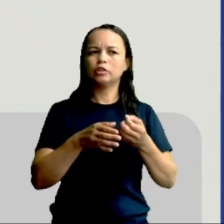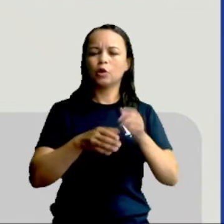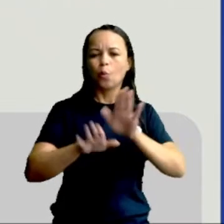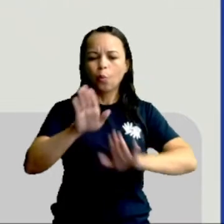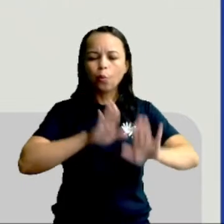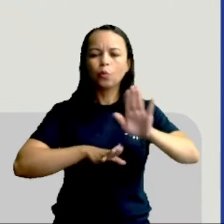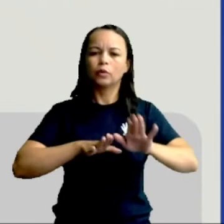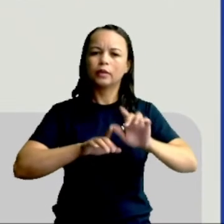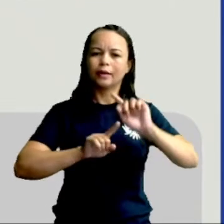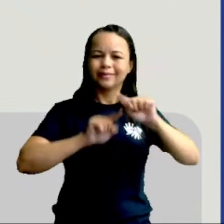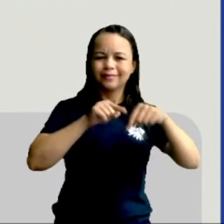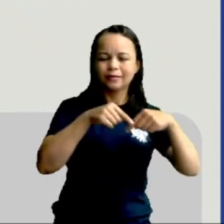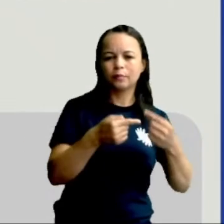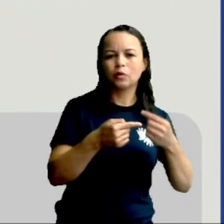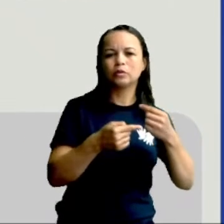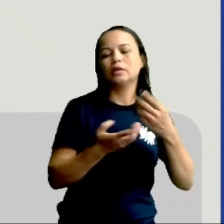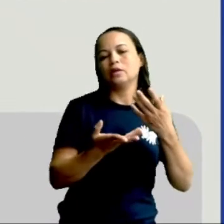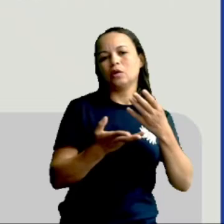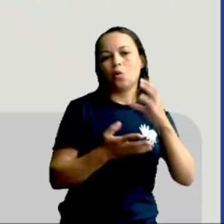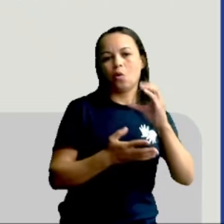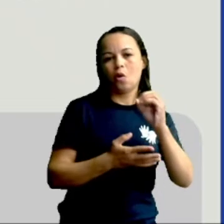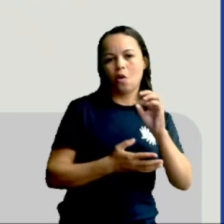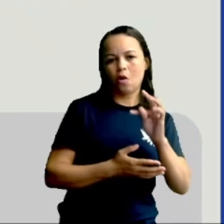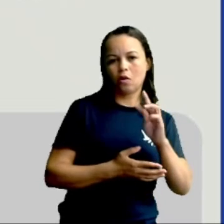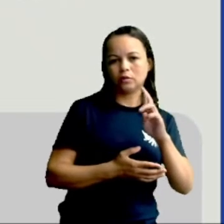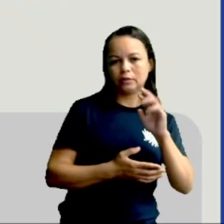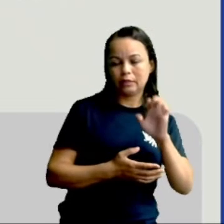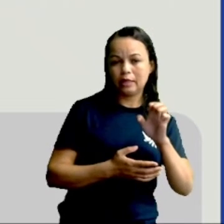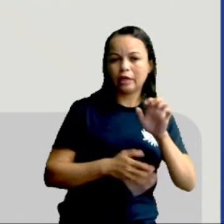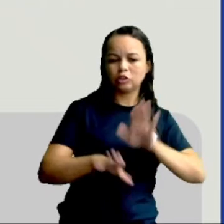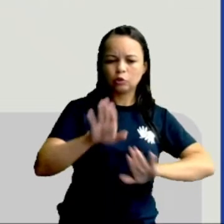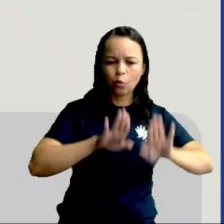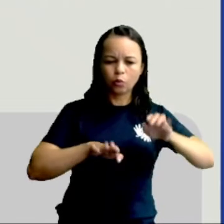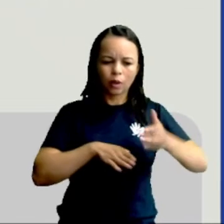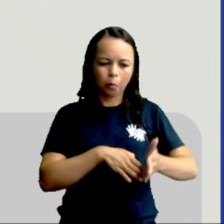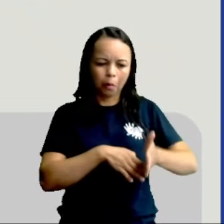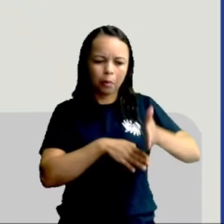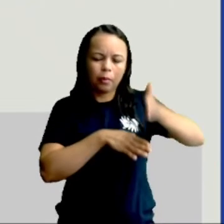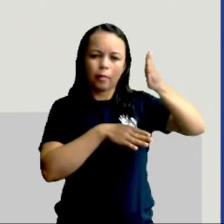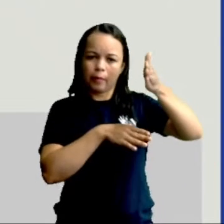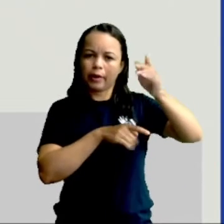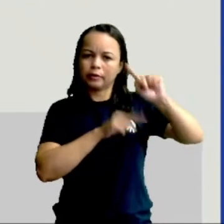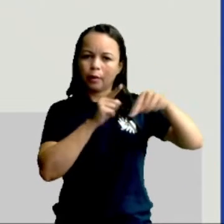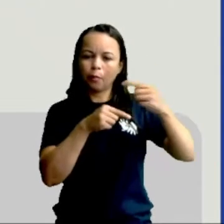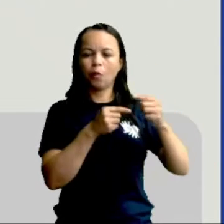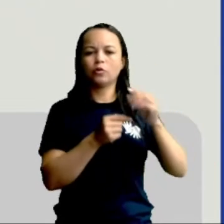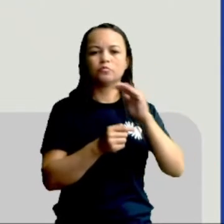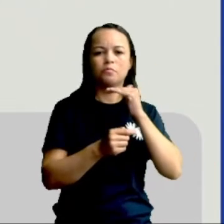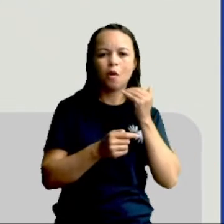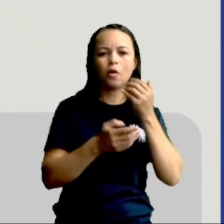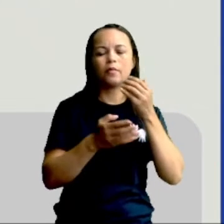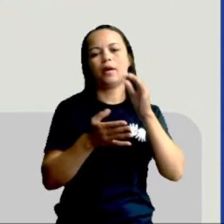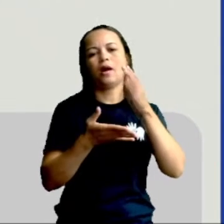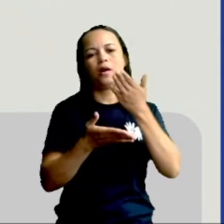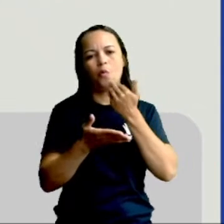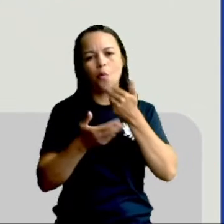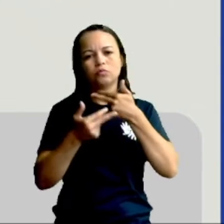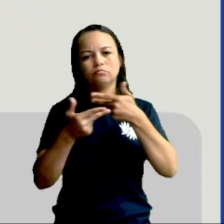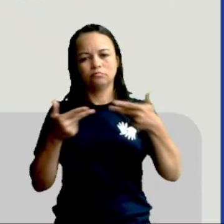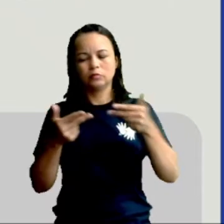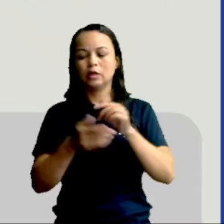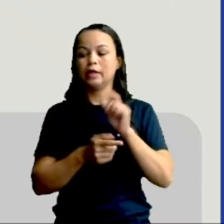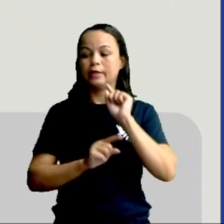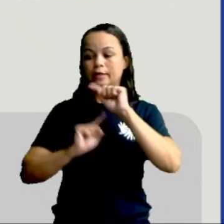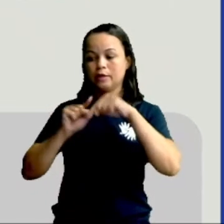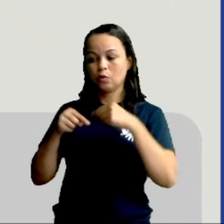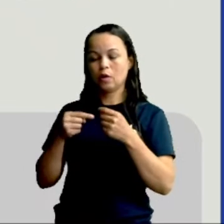depois ir para o abatadouro, né, para o consumo da carne. E o gado leiteiro, o nome já próprio diz, né, para retirar o leite do gado.